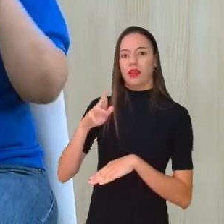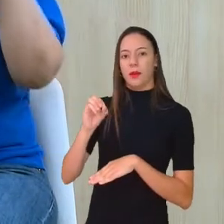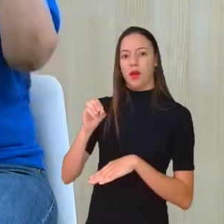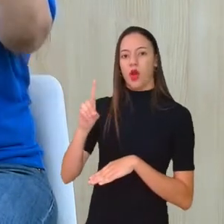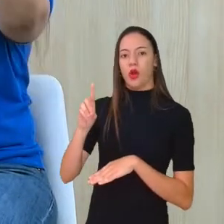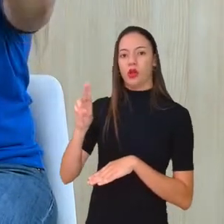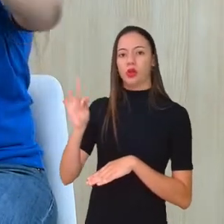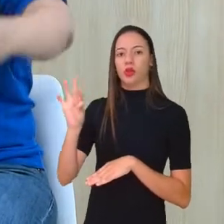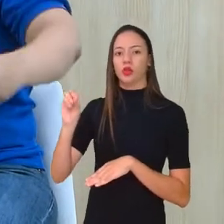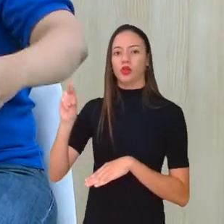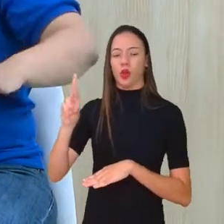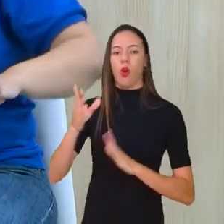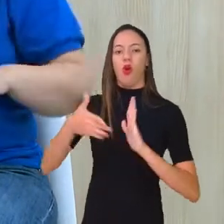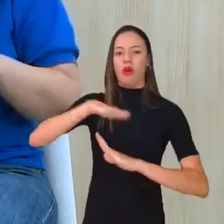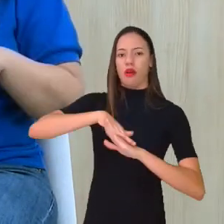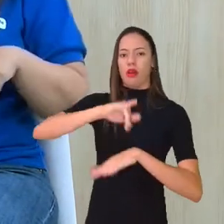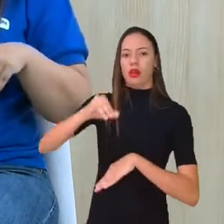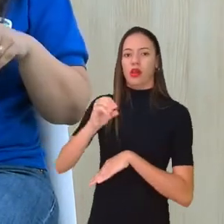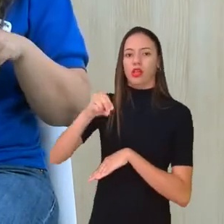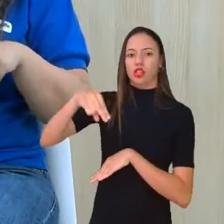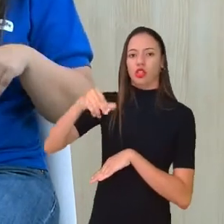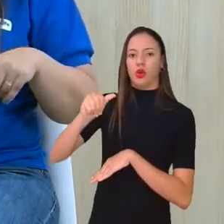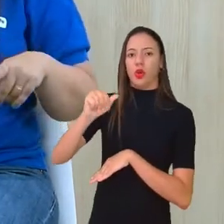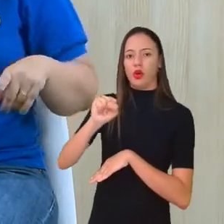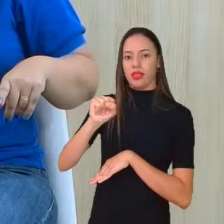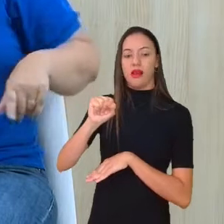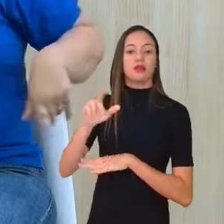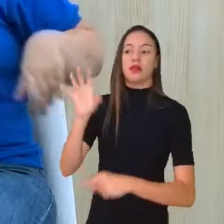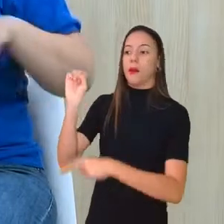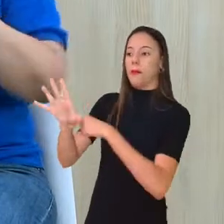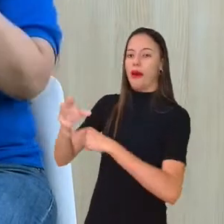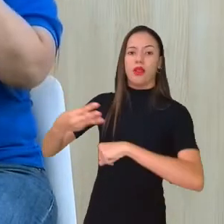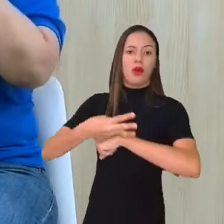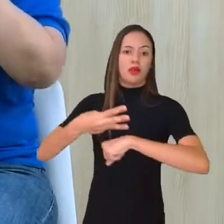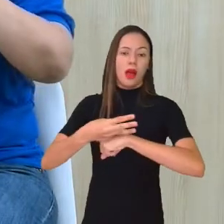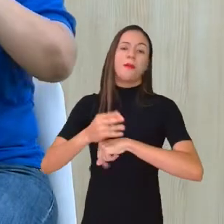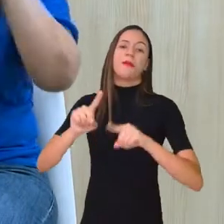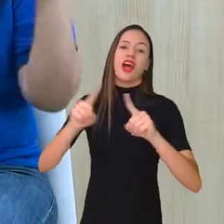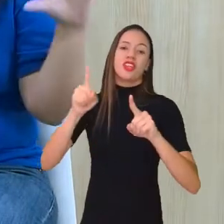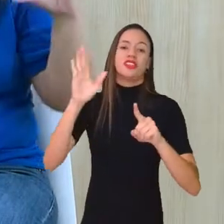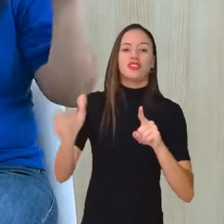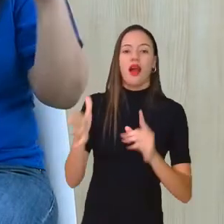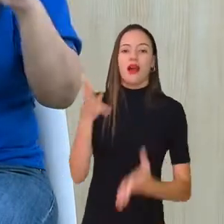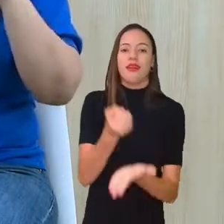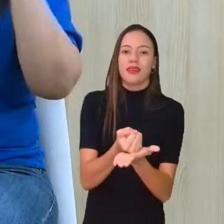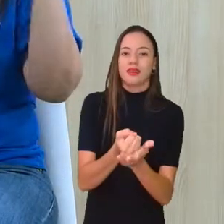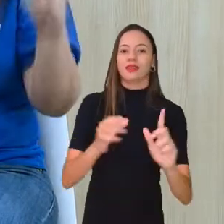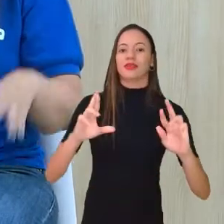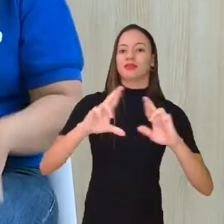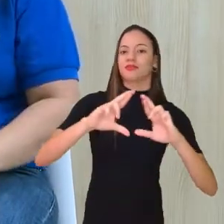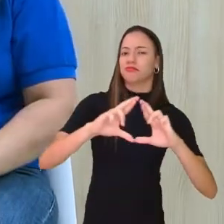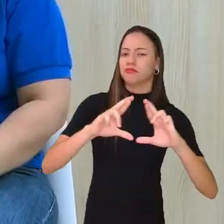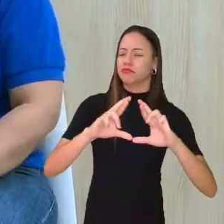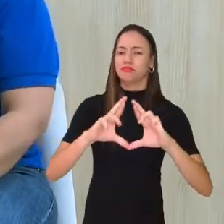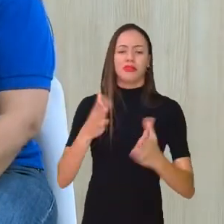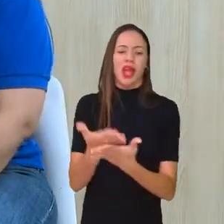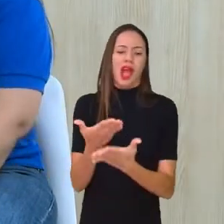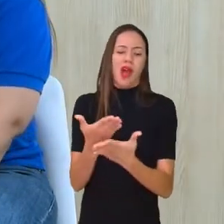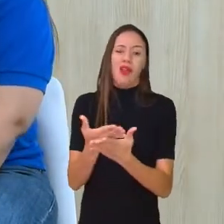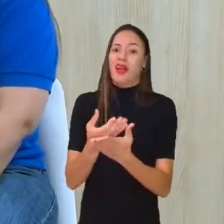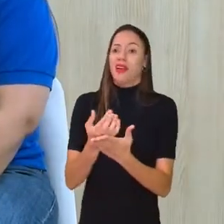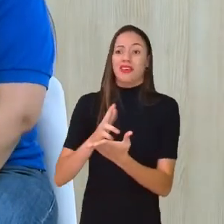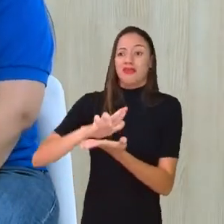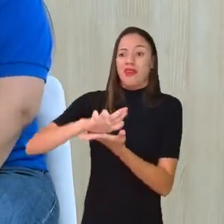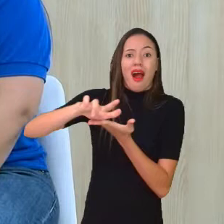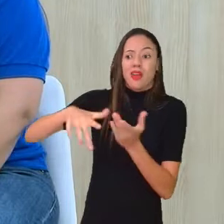WhatsApp, mandou pelo WhatsApp, mas também já estava no Google Drive e assim vai. A aula está em vários lugares ao